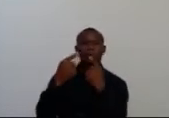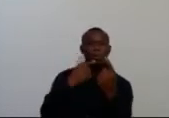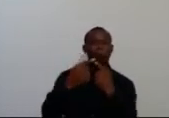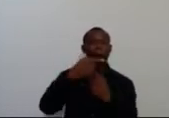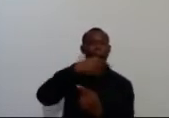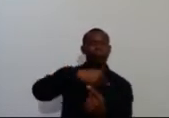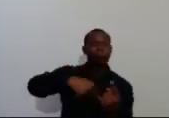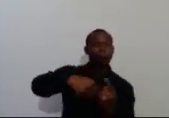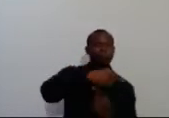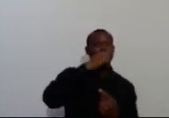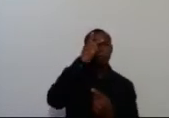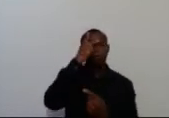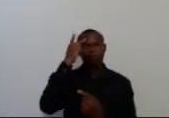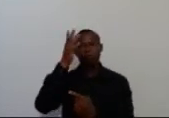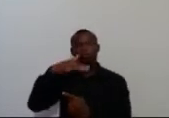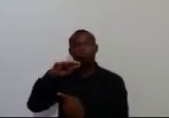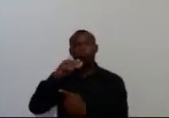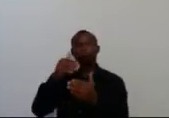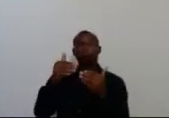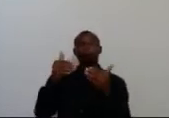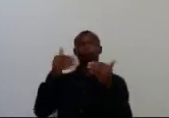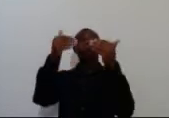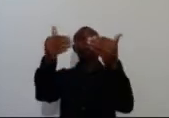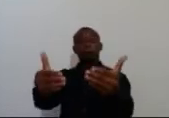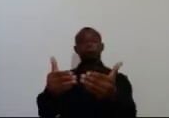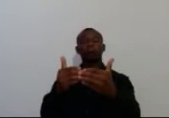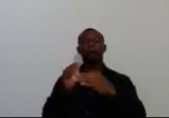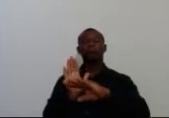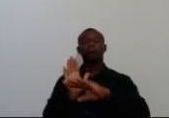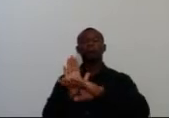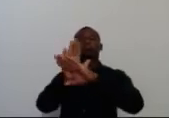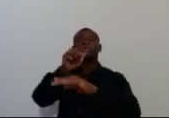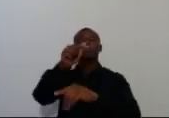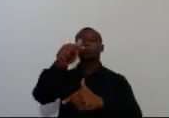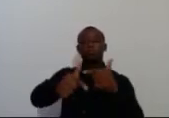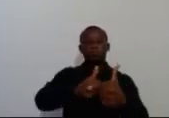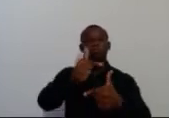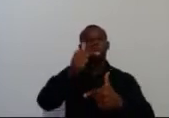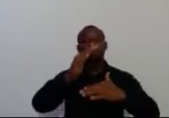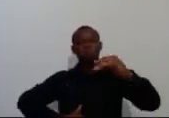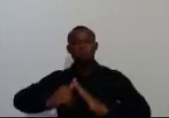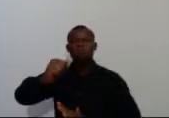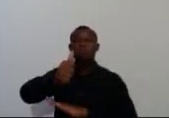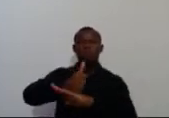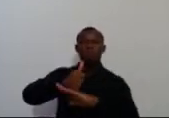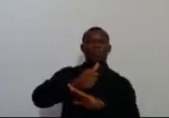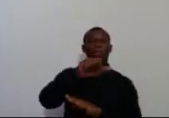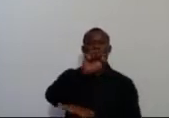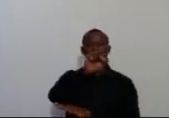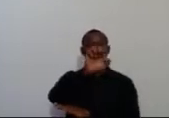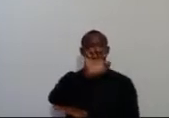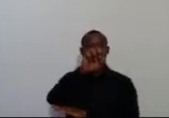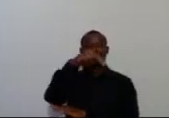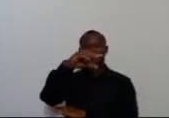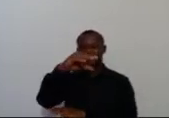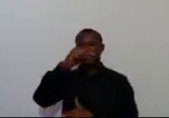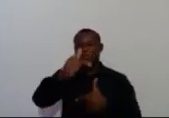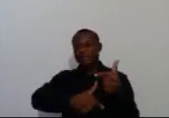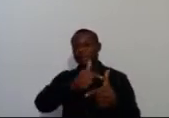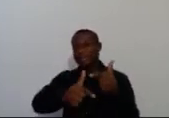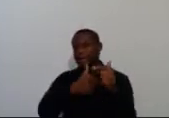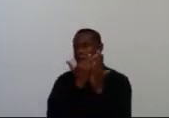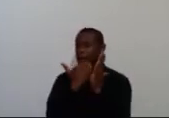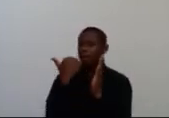acontecer. Então, eu espero que estejam todos bem, seguros, e é um prazer, de fato,